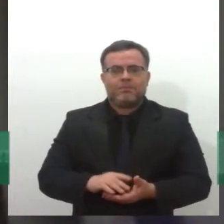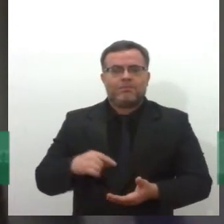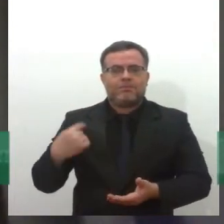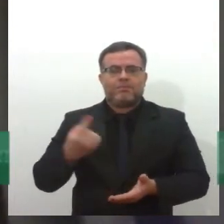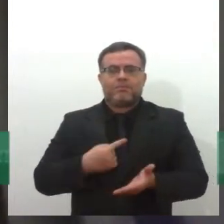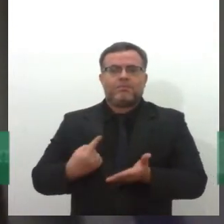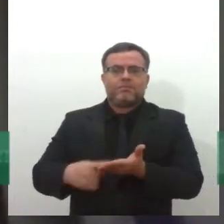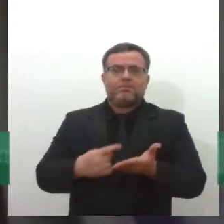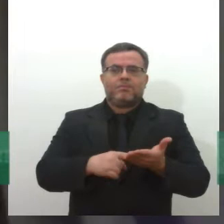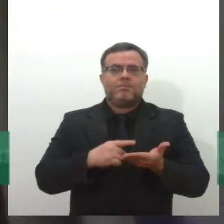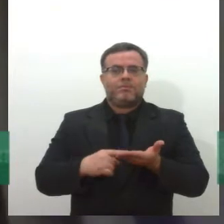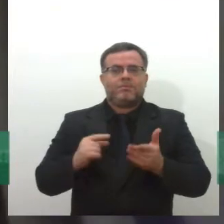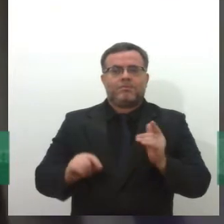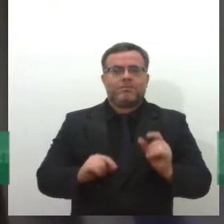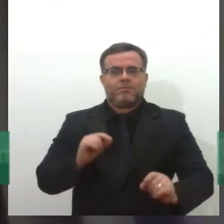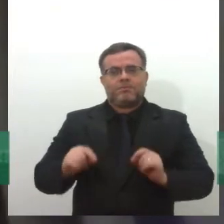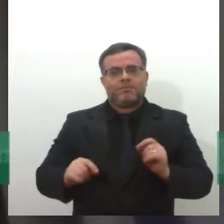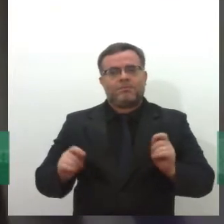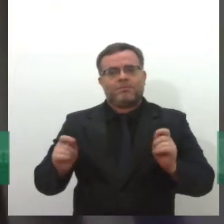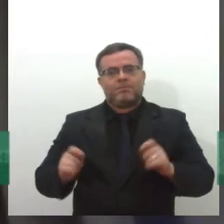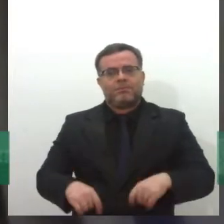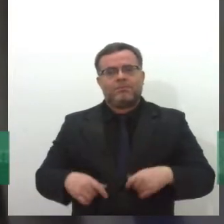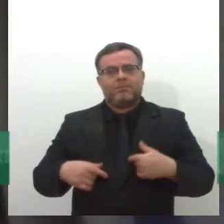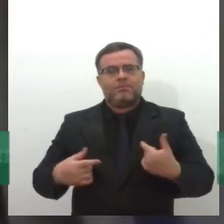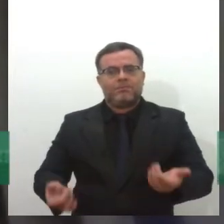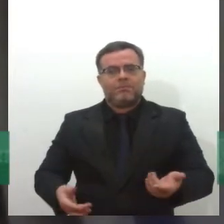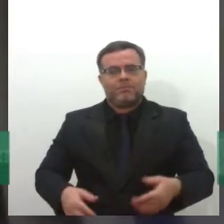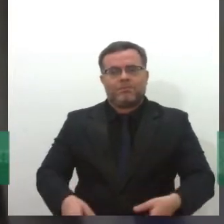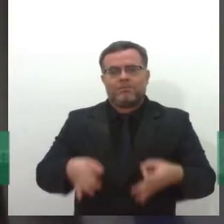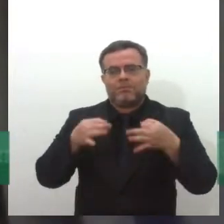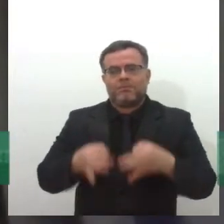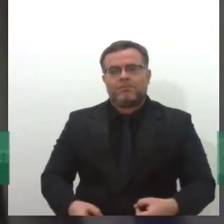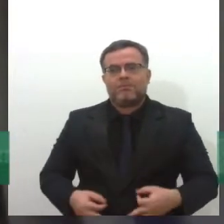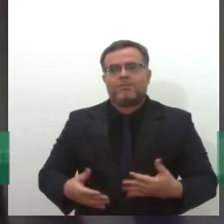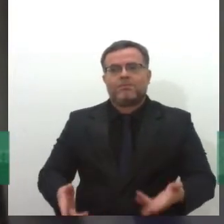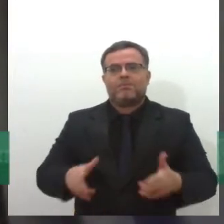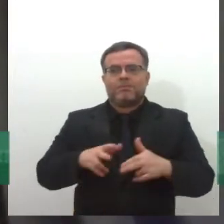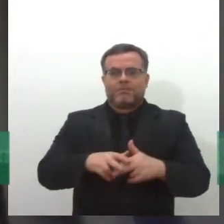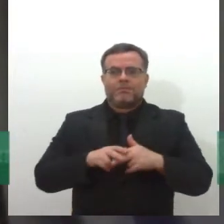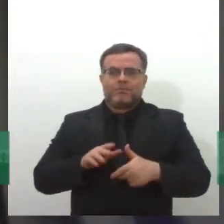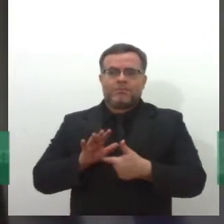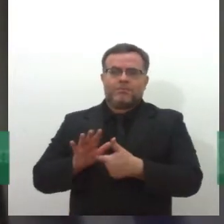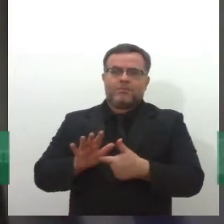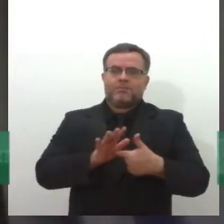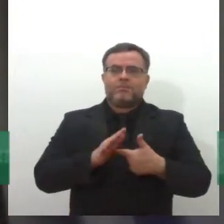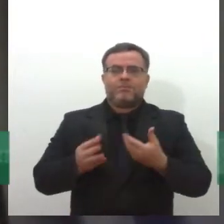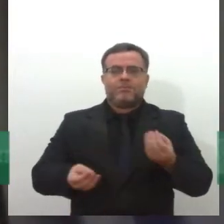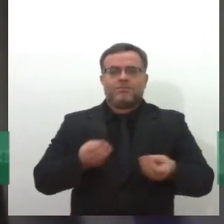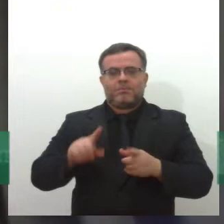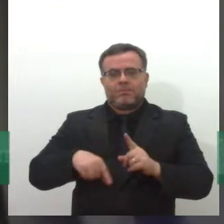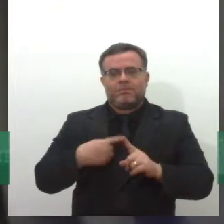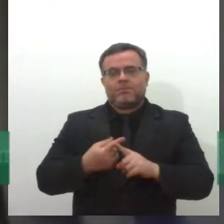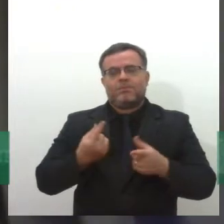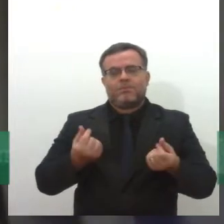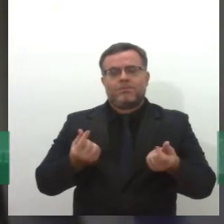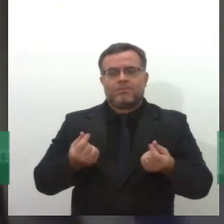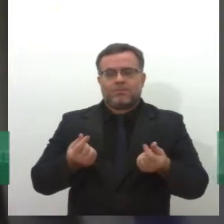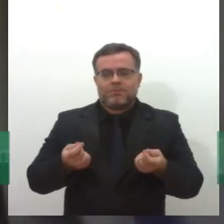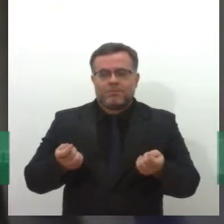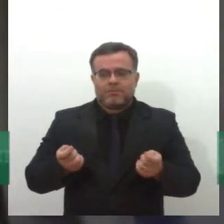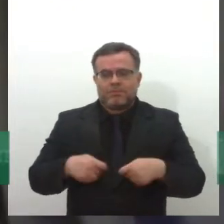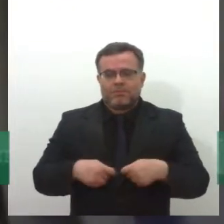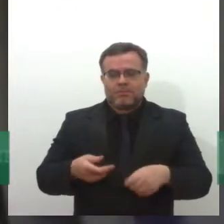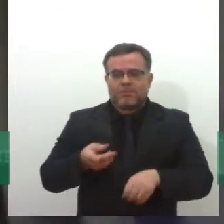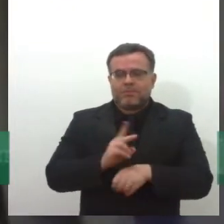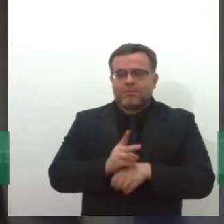e a forma que eu falei, né, que a prática mundial mais correta para você arrefecer aumentos de preço é via política